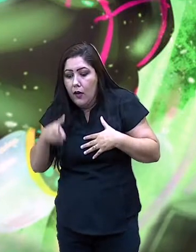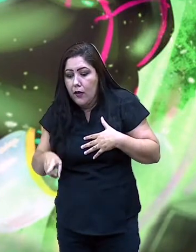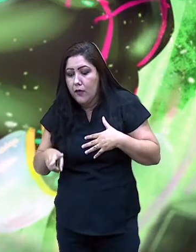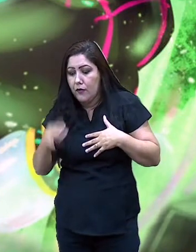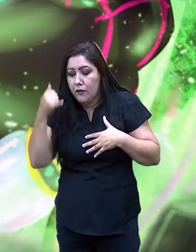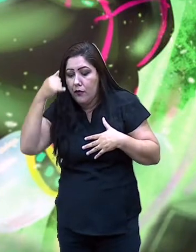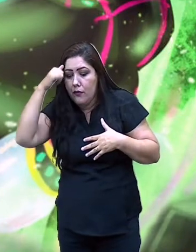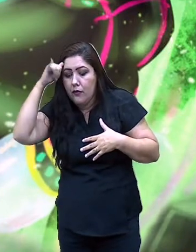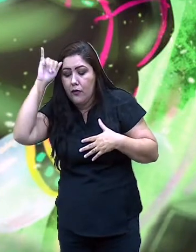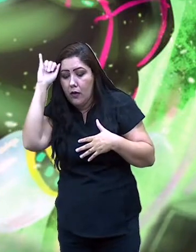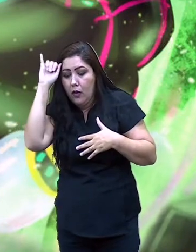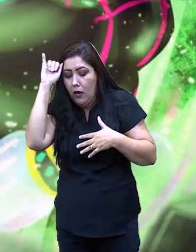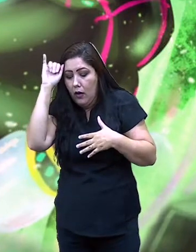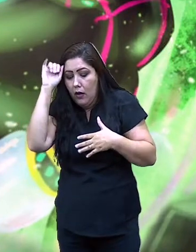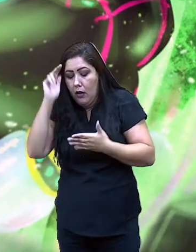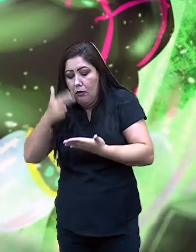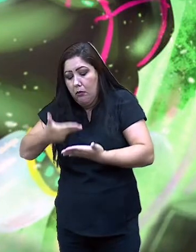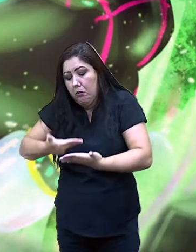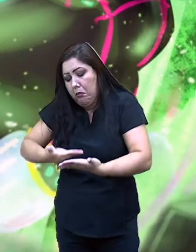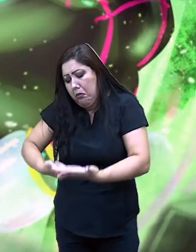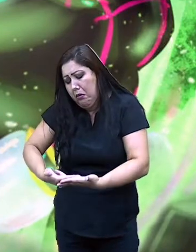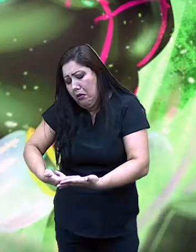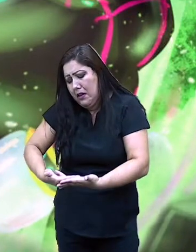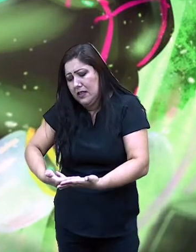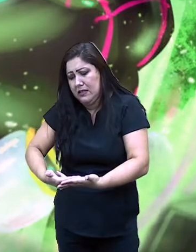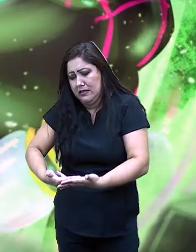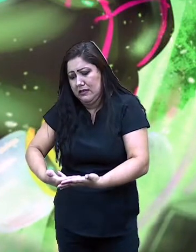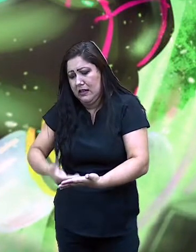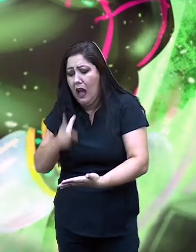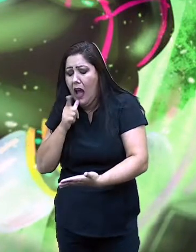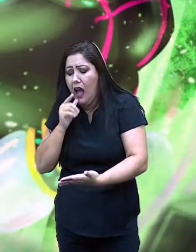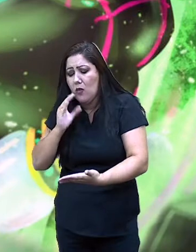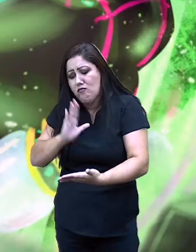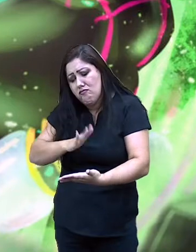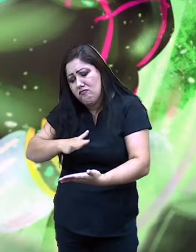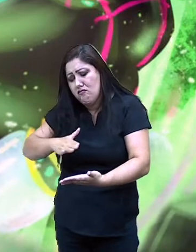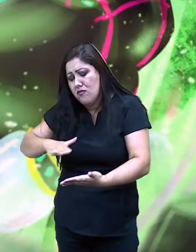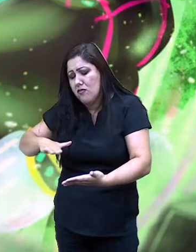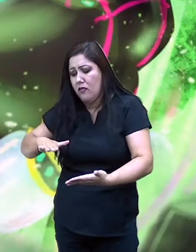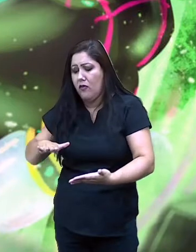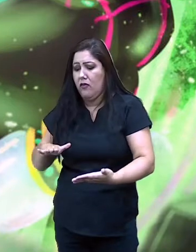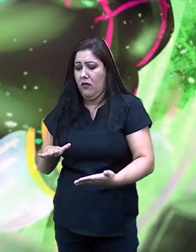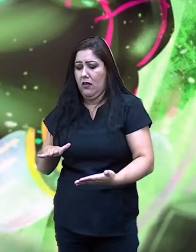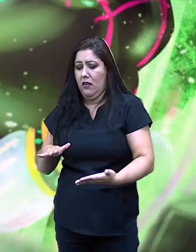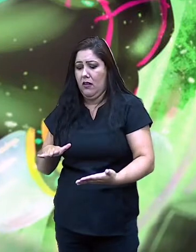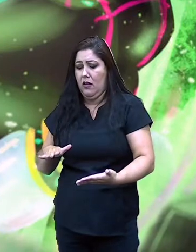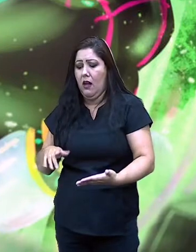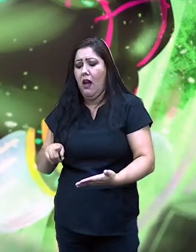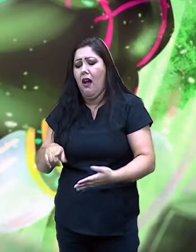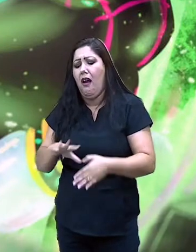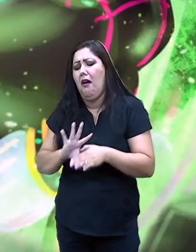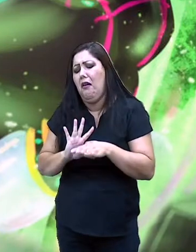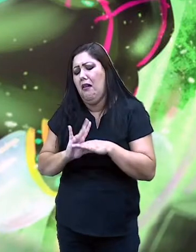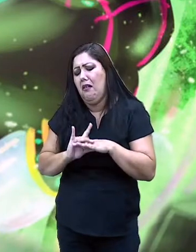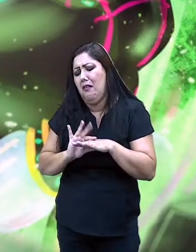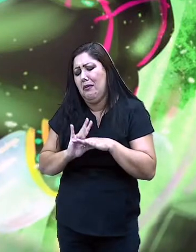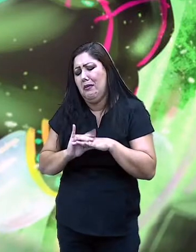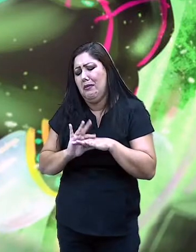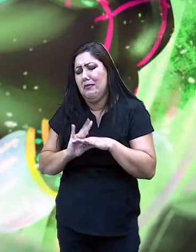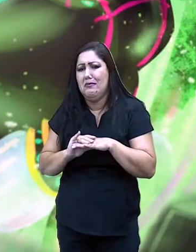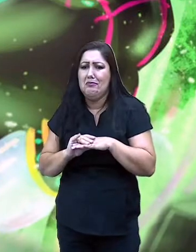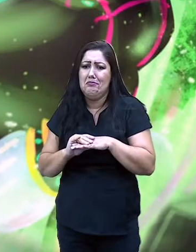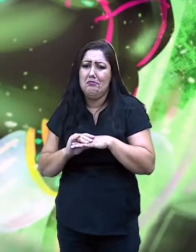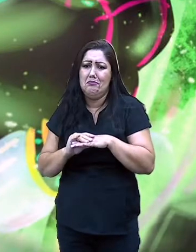dentro do riacho. Um riacho raso, não muito profundo, mas o boi ali adoentado. O boi é muito doente.